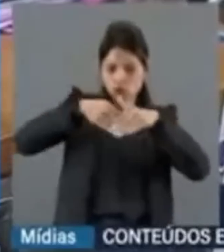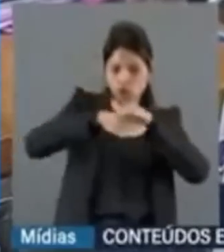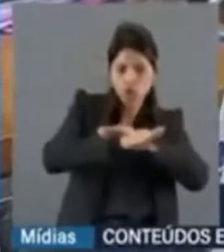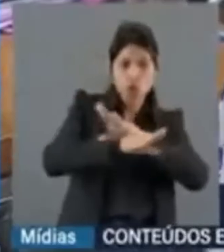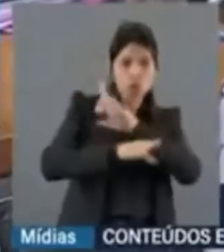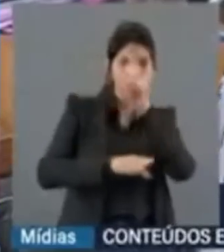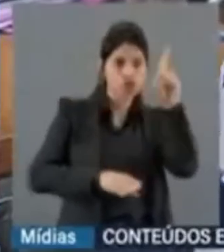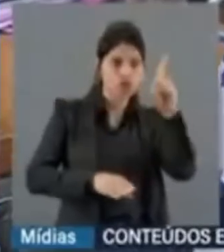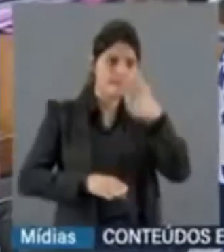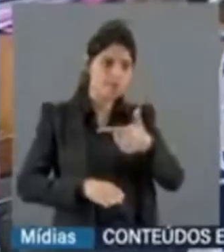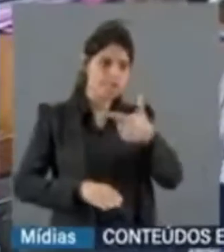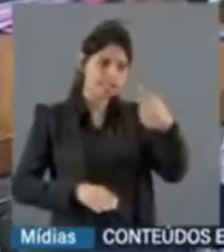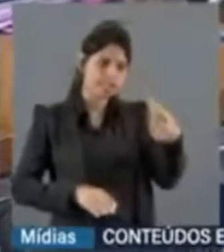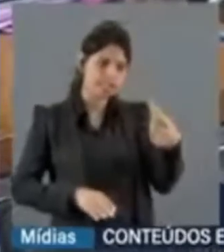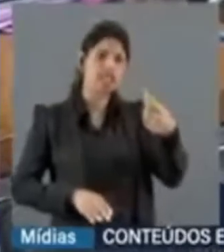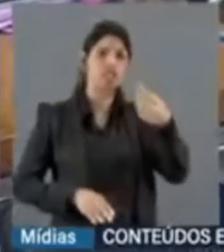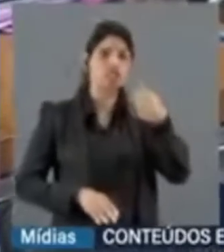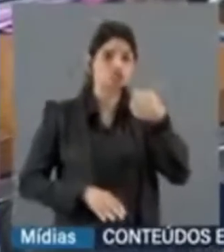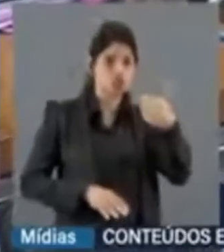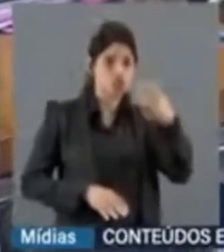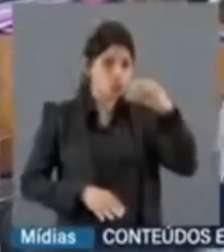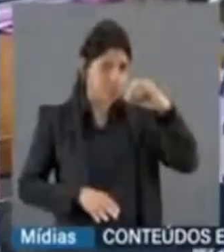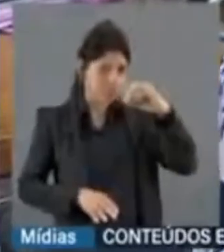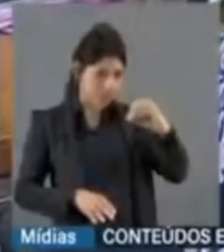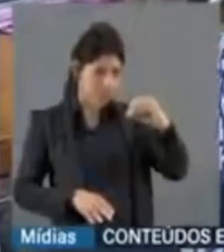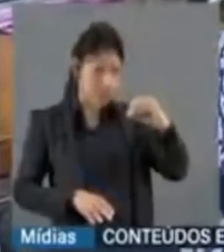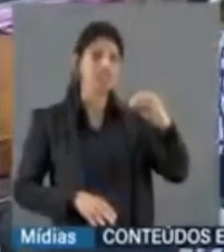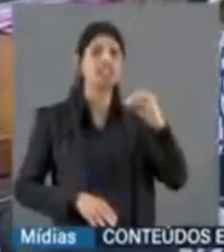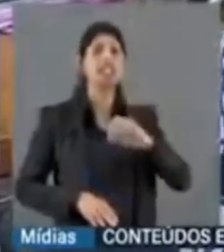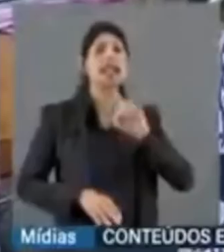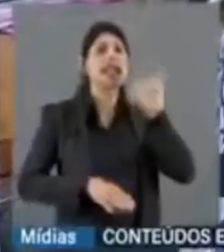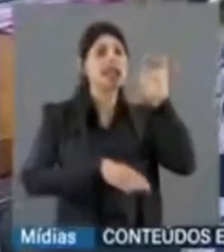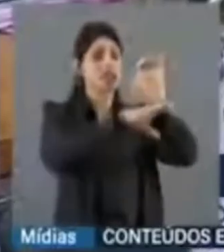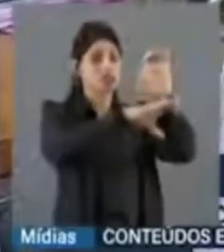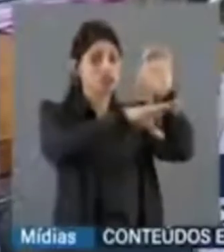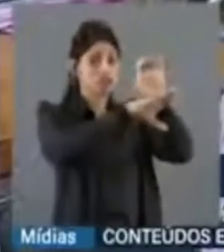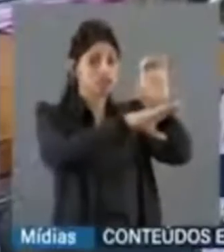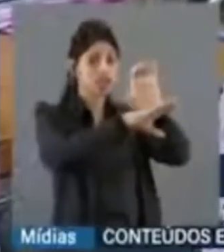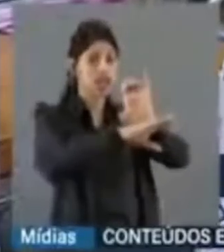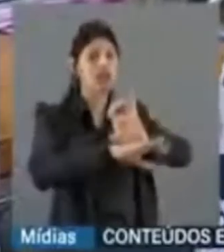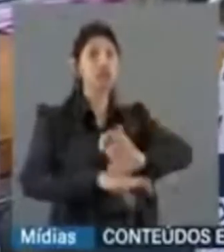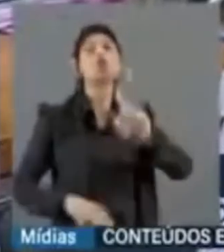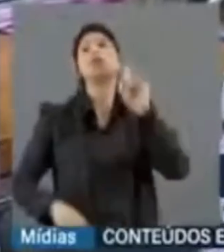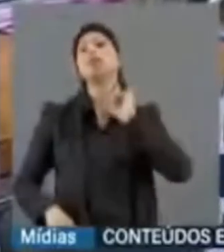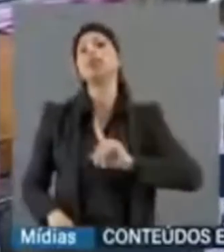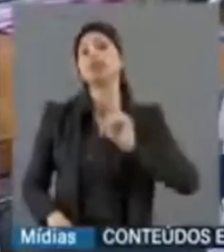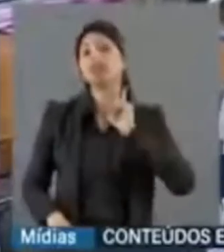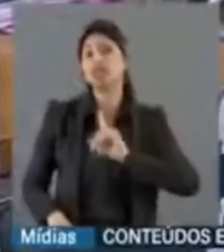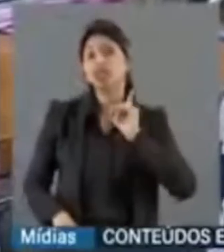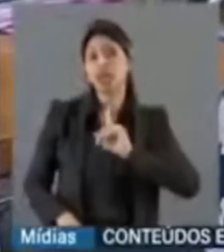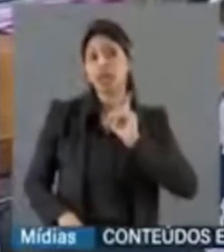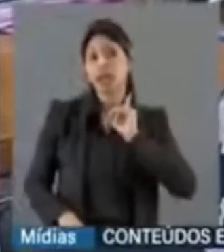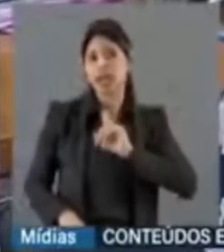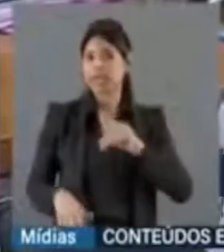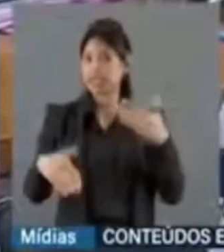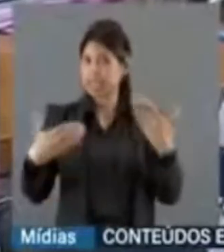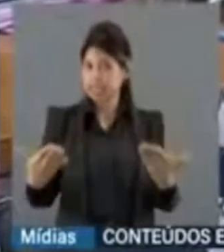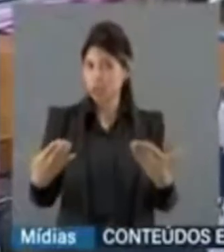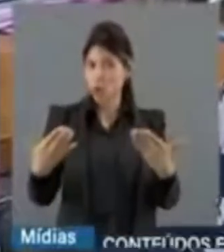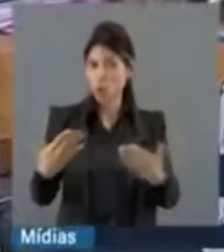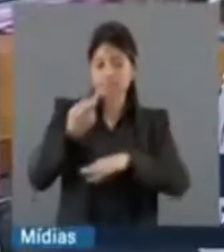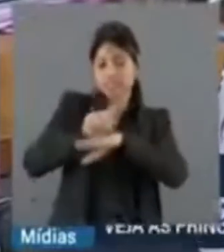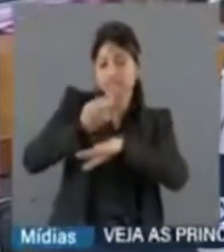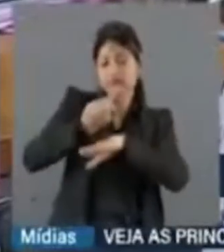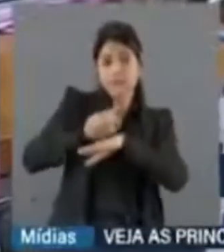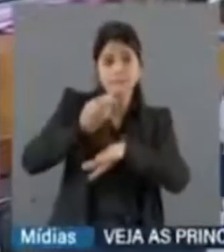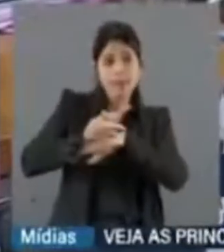26/10/2022. Lá em Minas Gerais, na sua terra. E essas pedras nunca foram registradas, nem